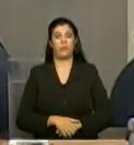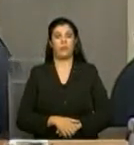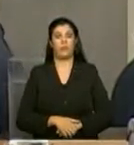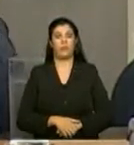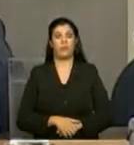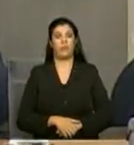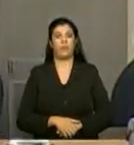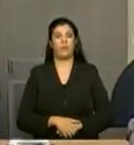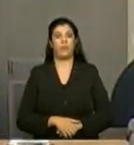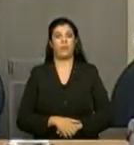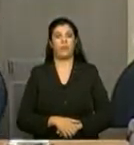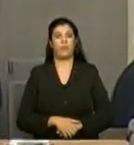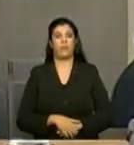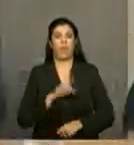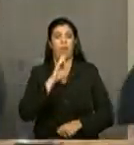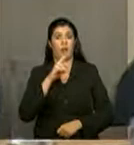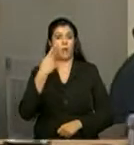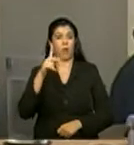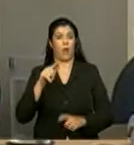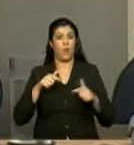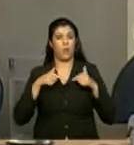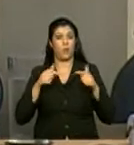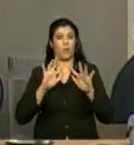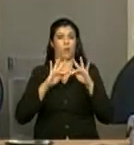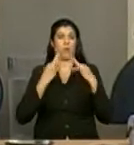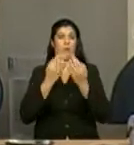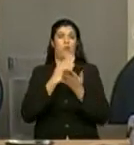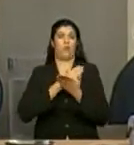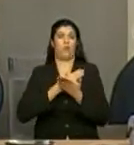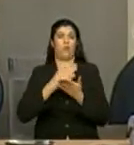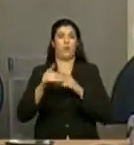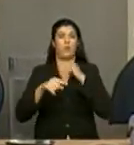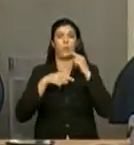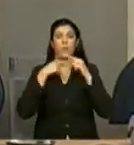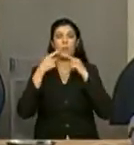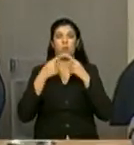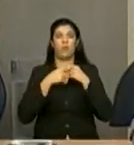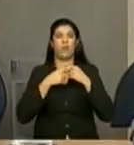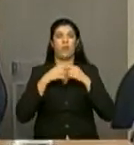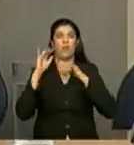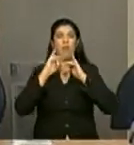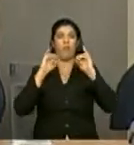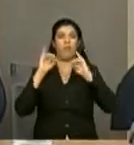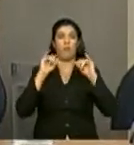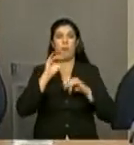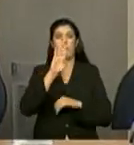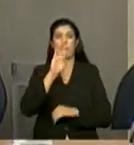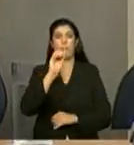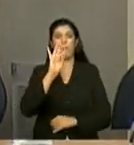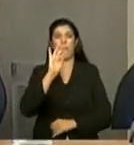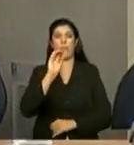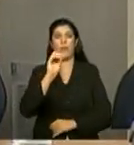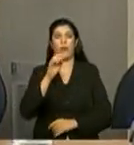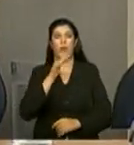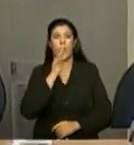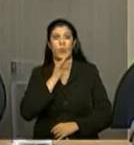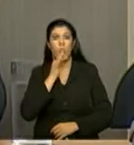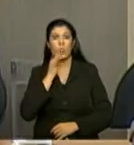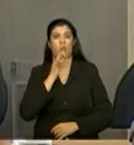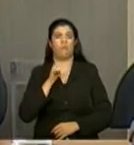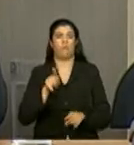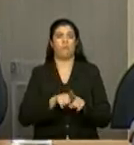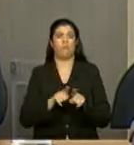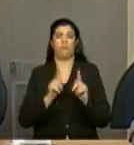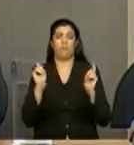veja só a luta da família desde que começaram a surgir esses boatos da possibilidade até porque